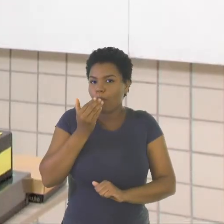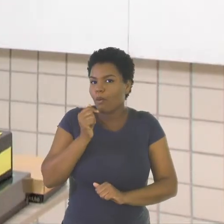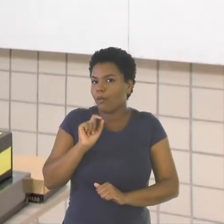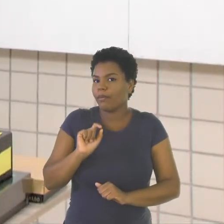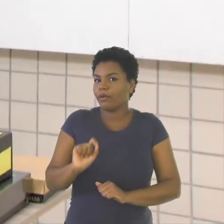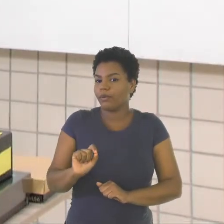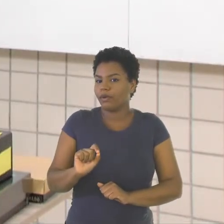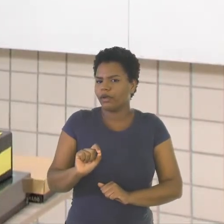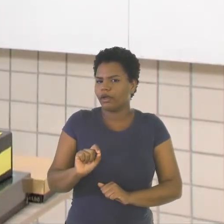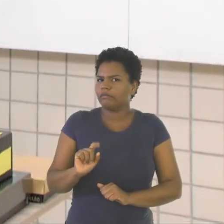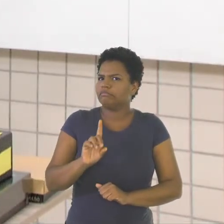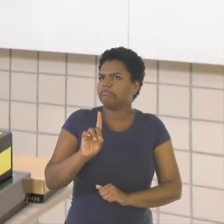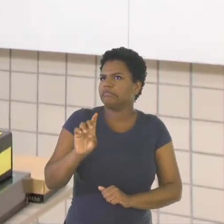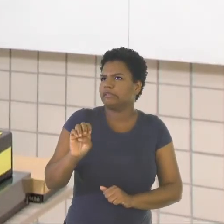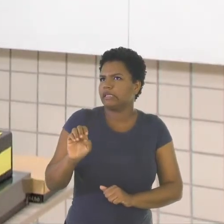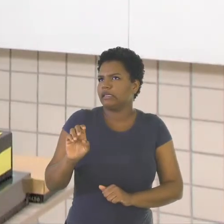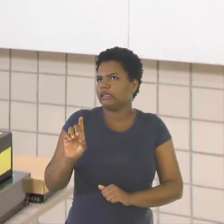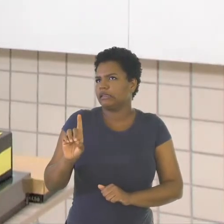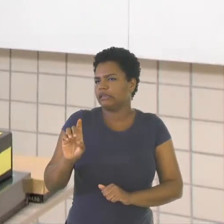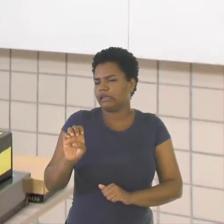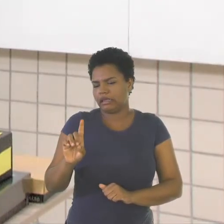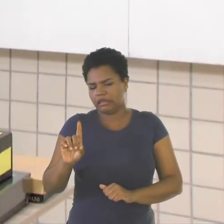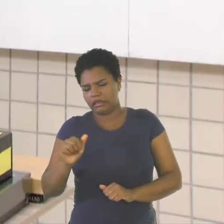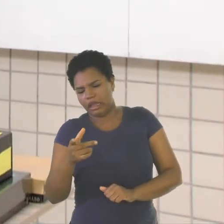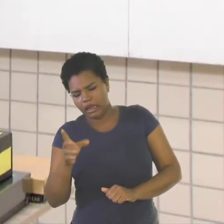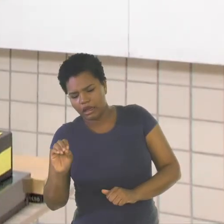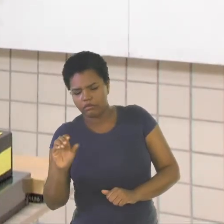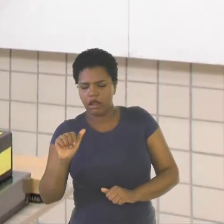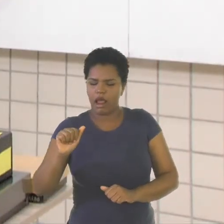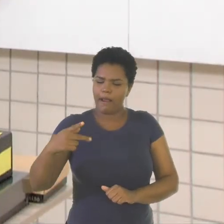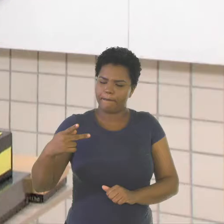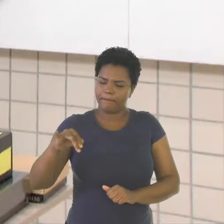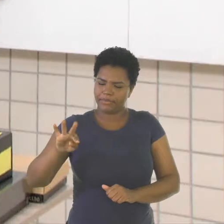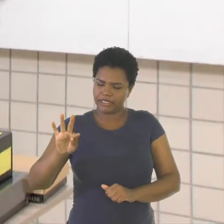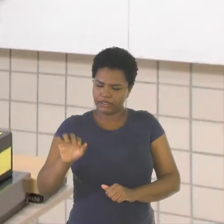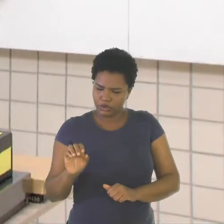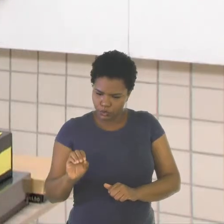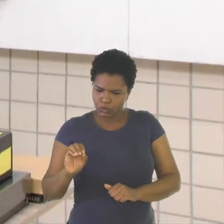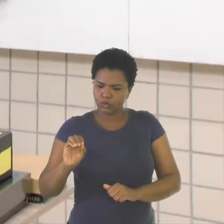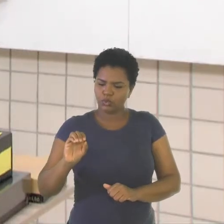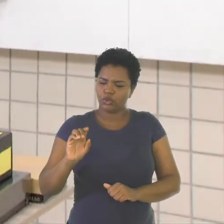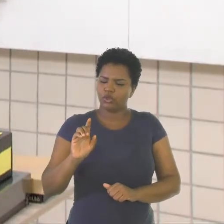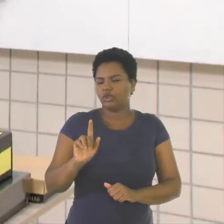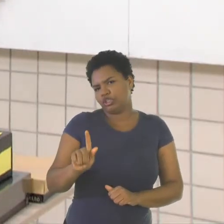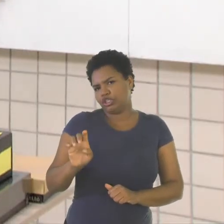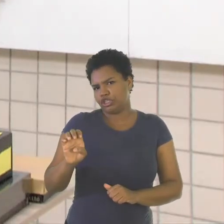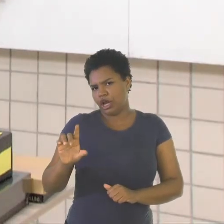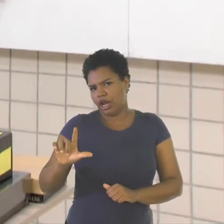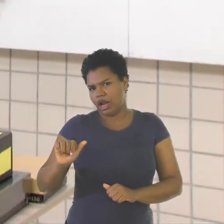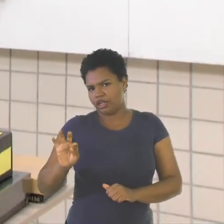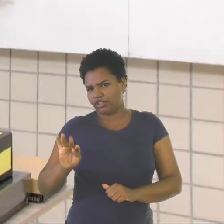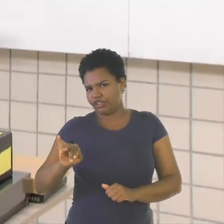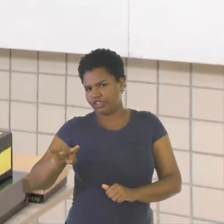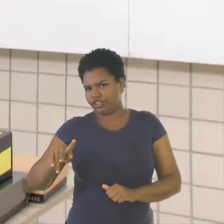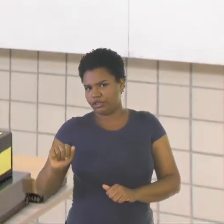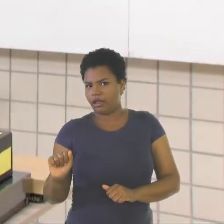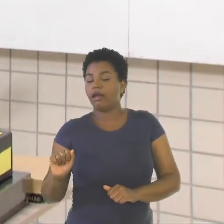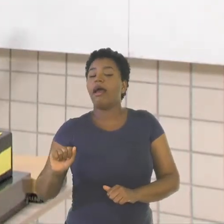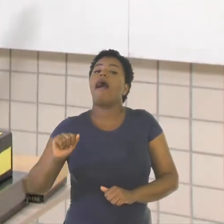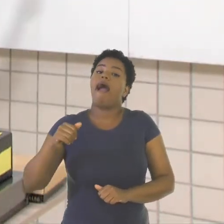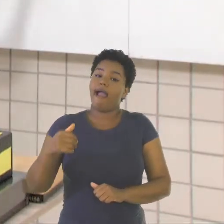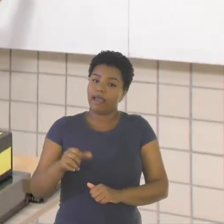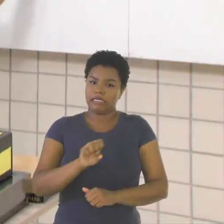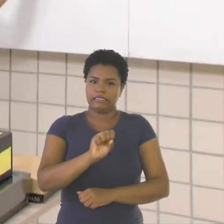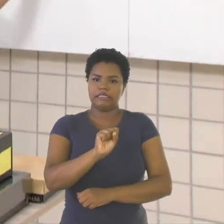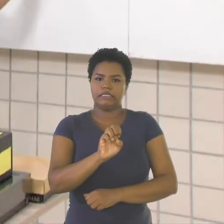Com apito? Com banana? Cascavel ou gelatina? Serafina, gelatina. Então, olha